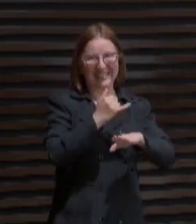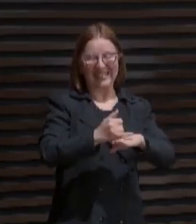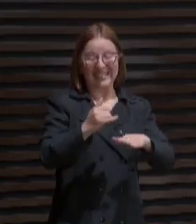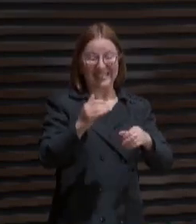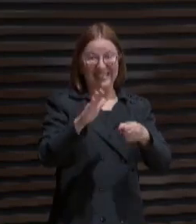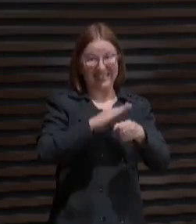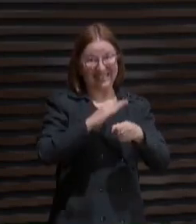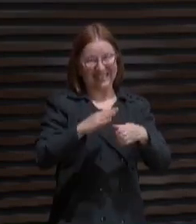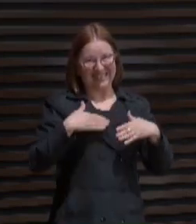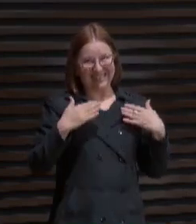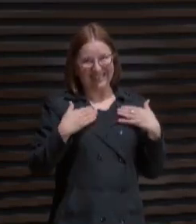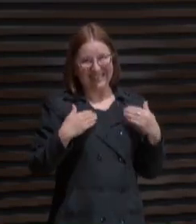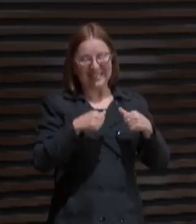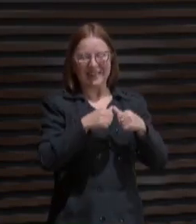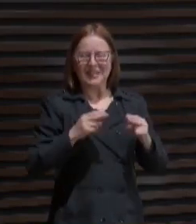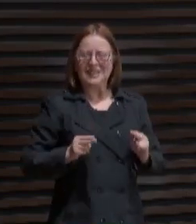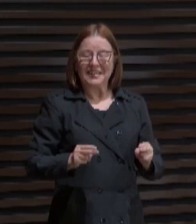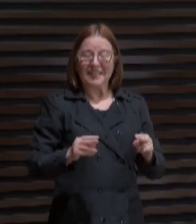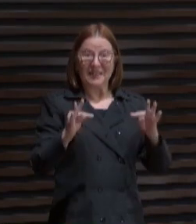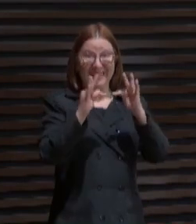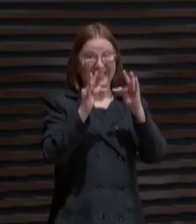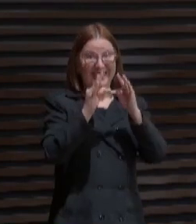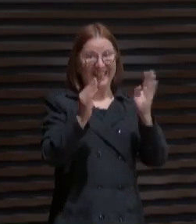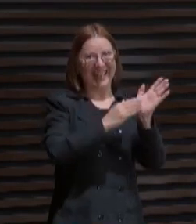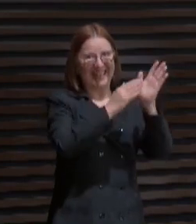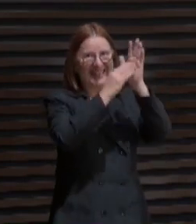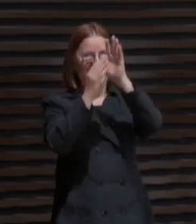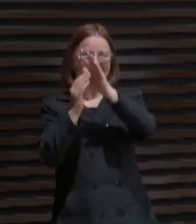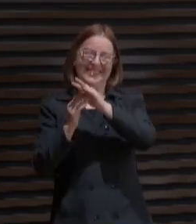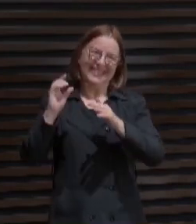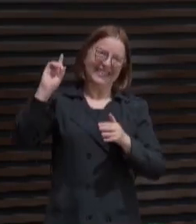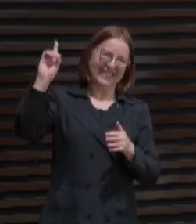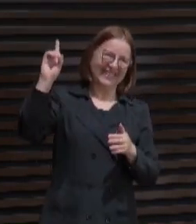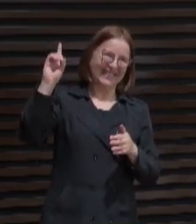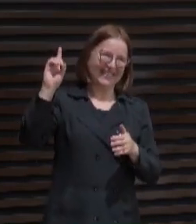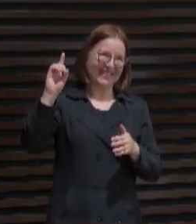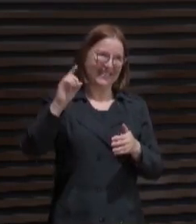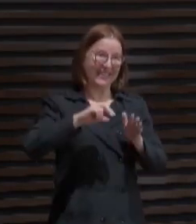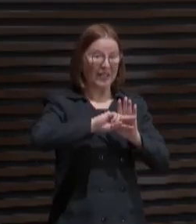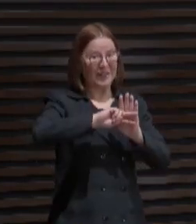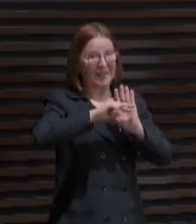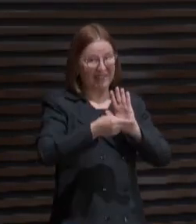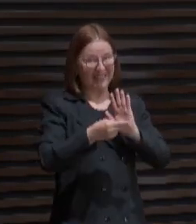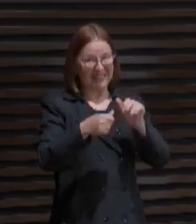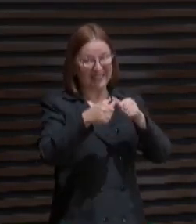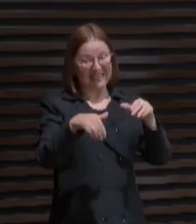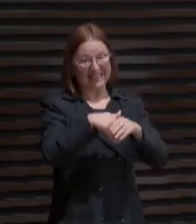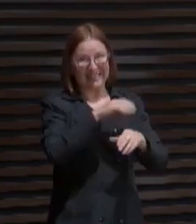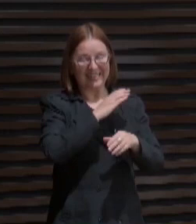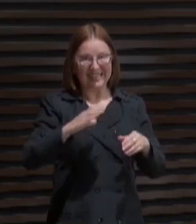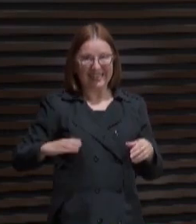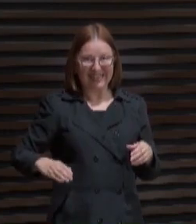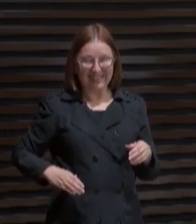E estavam sempre no templo louvando a Deus. O efeito de estar em Cristo, além de estabelecer